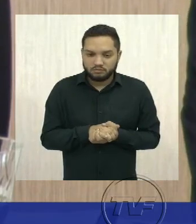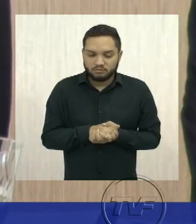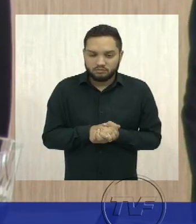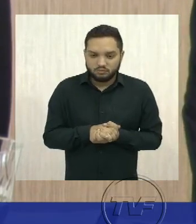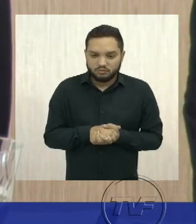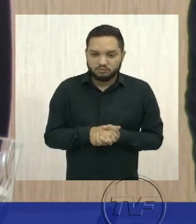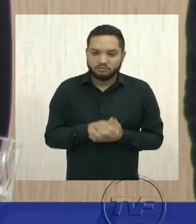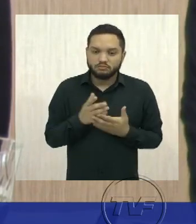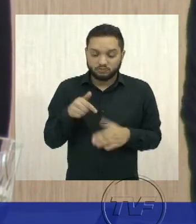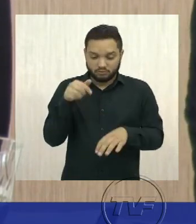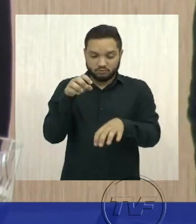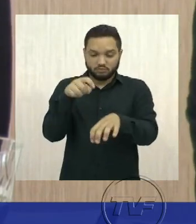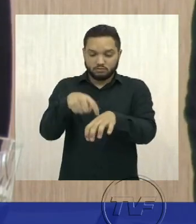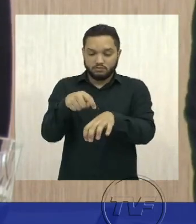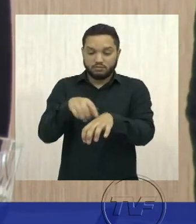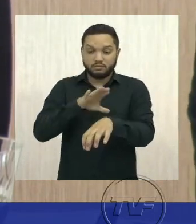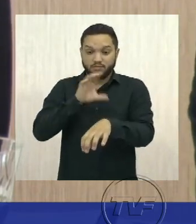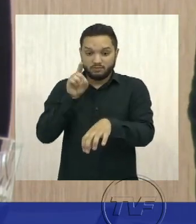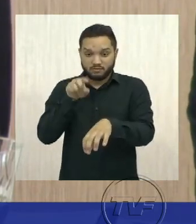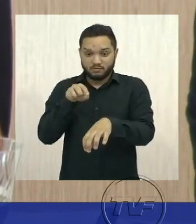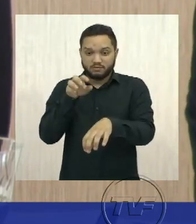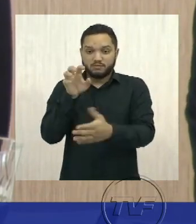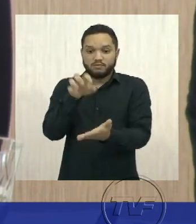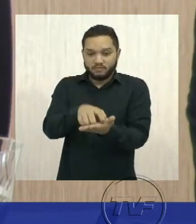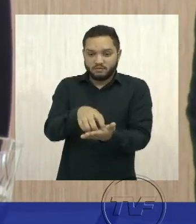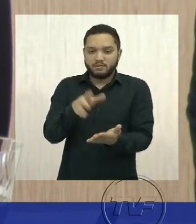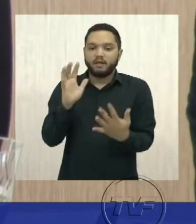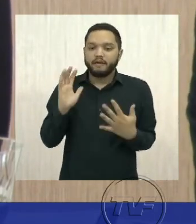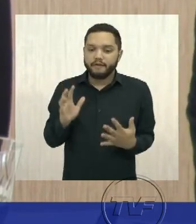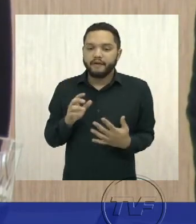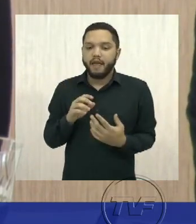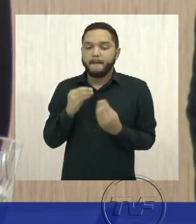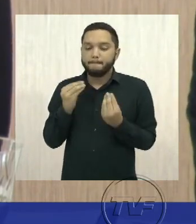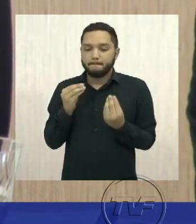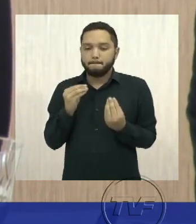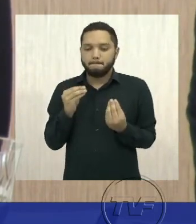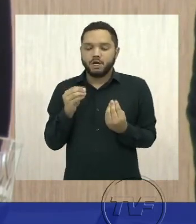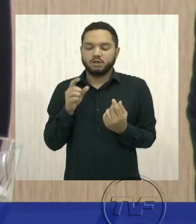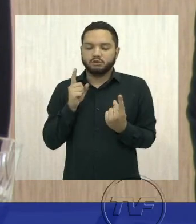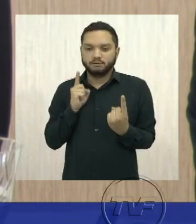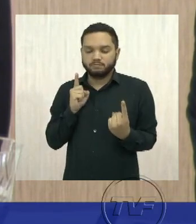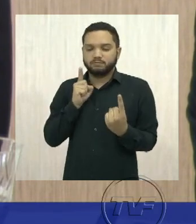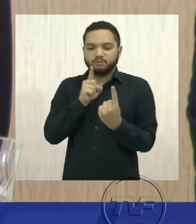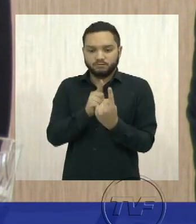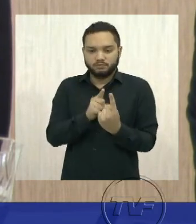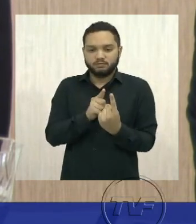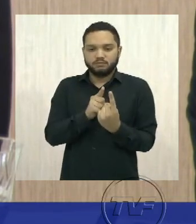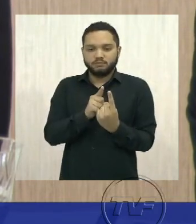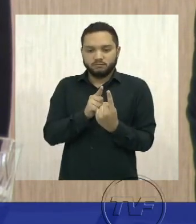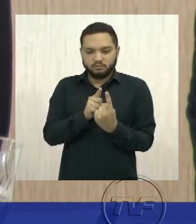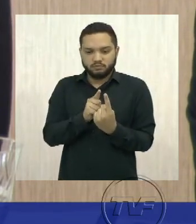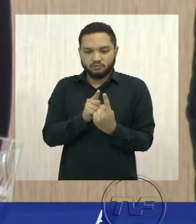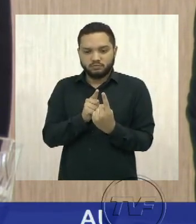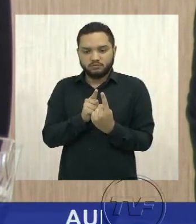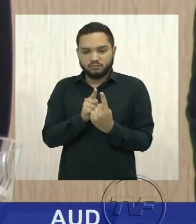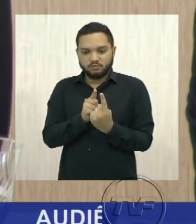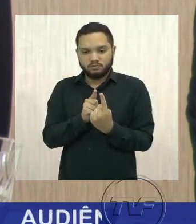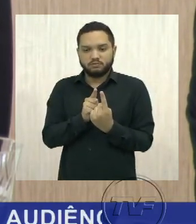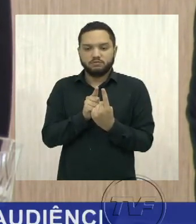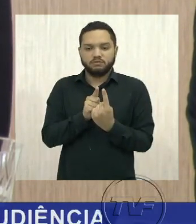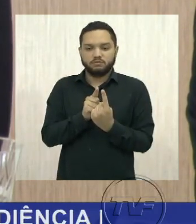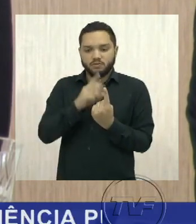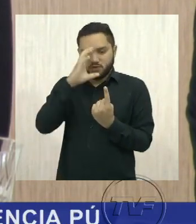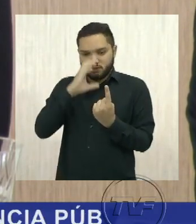essa coordenadoria, ela serve para aproximar a cidade, o setor público